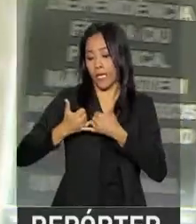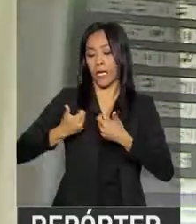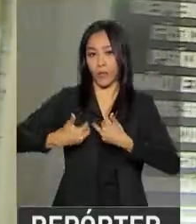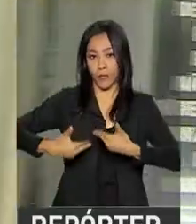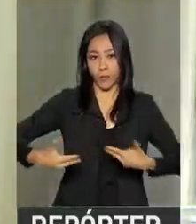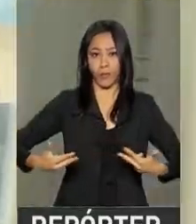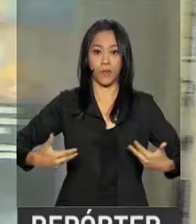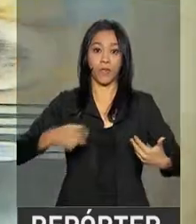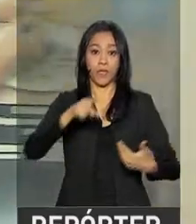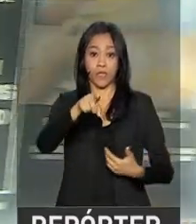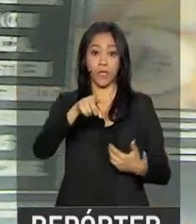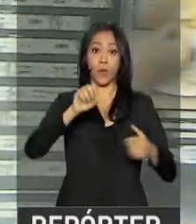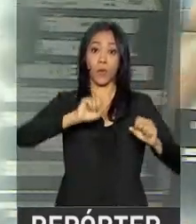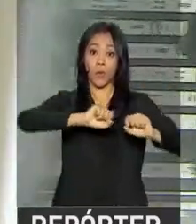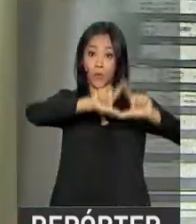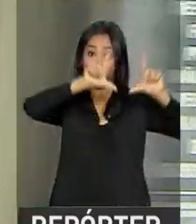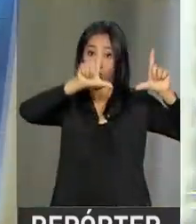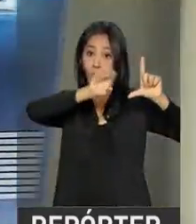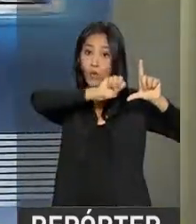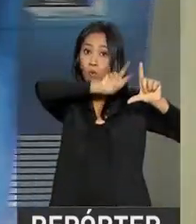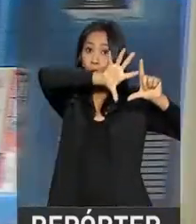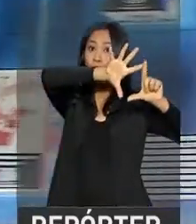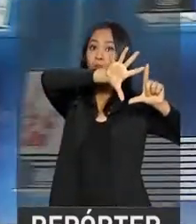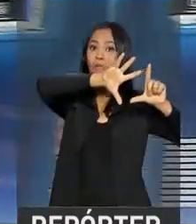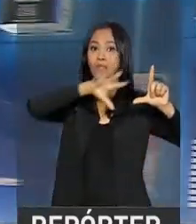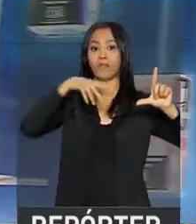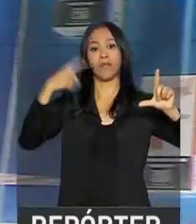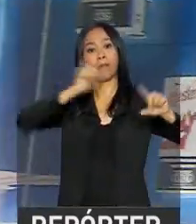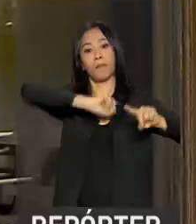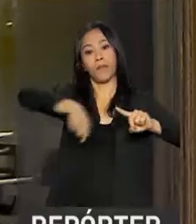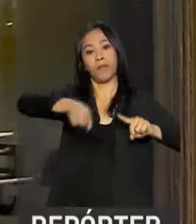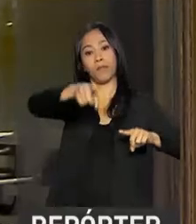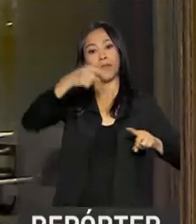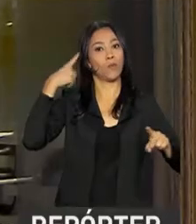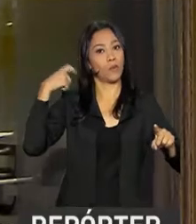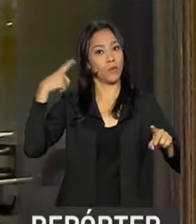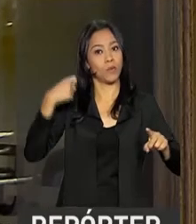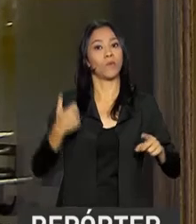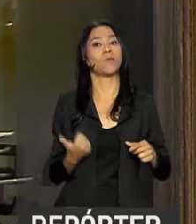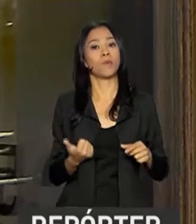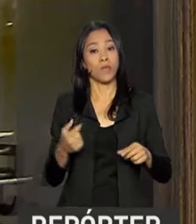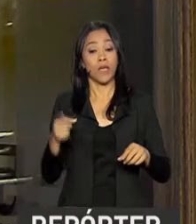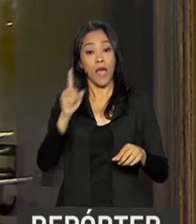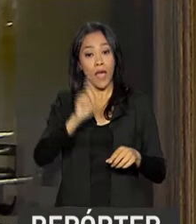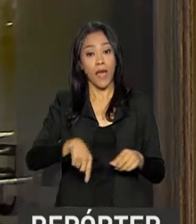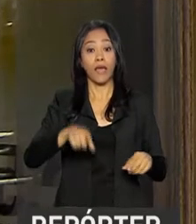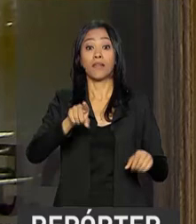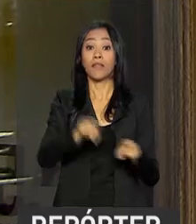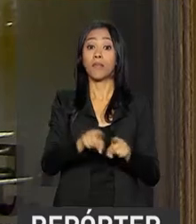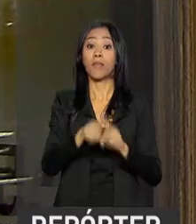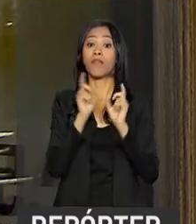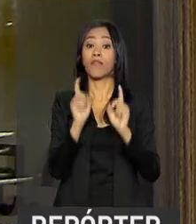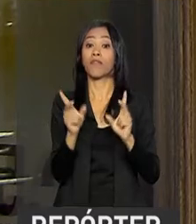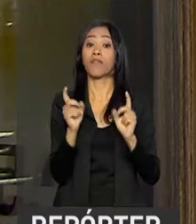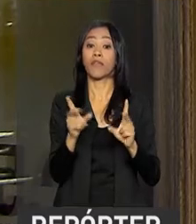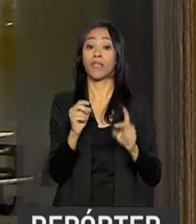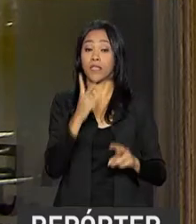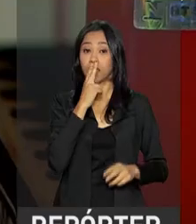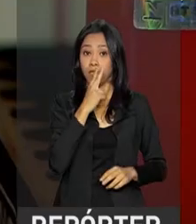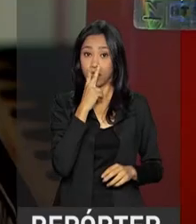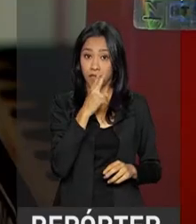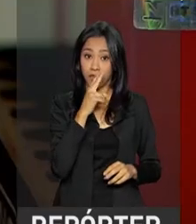os painéis com luz o conson também estão proibidos a nova regra afeta ainda venda de cigarros